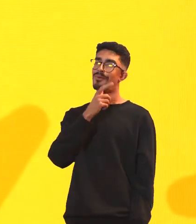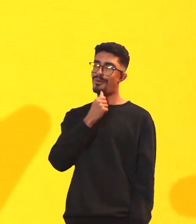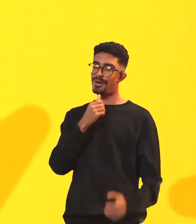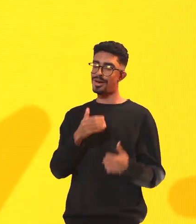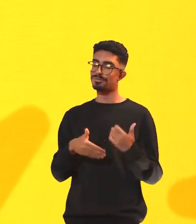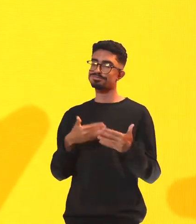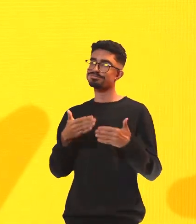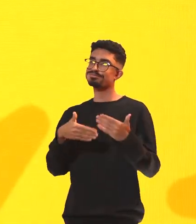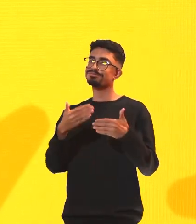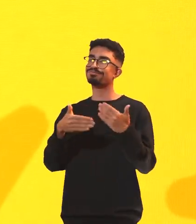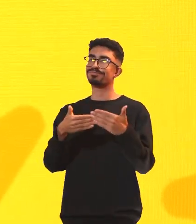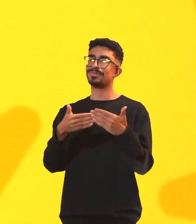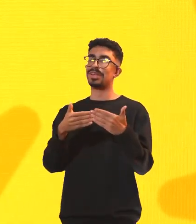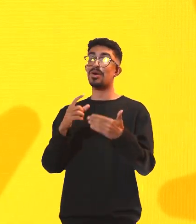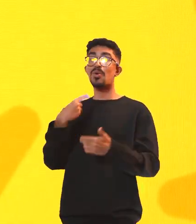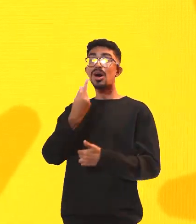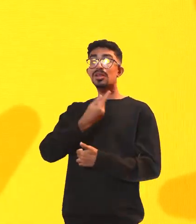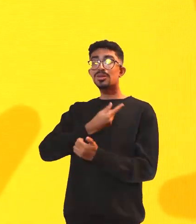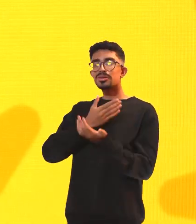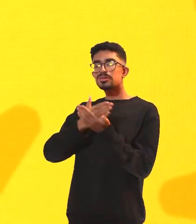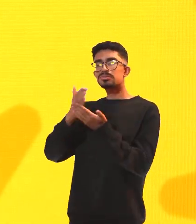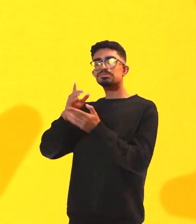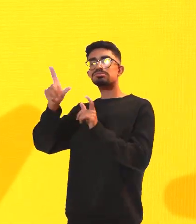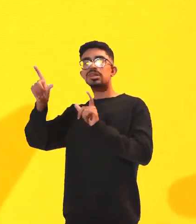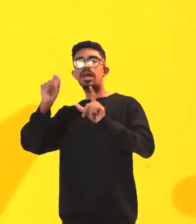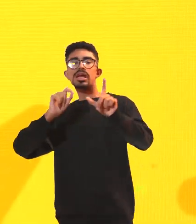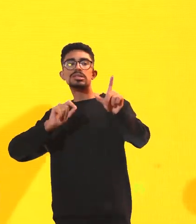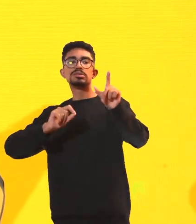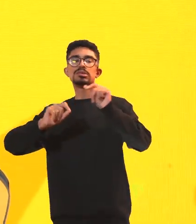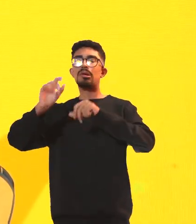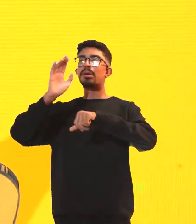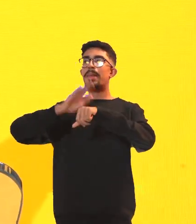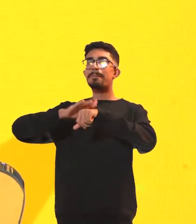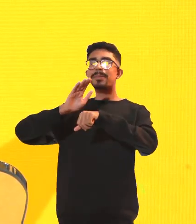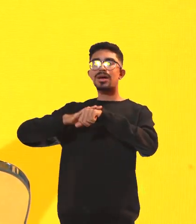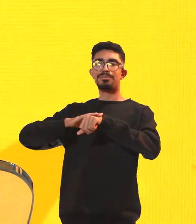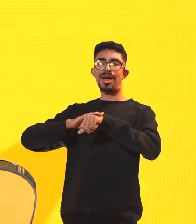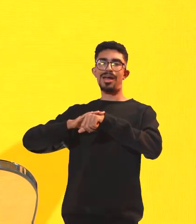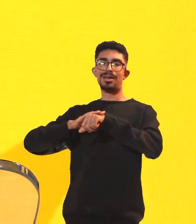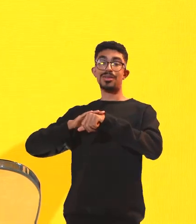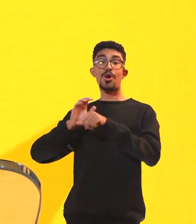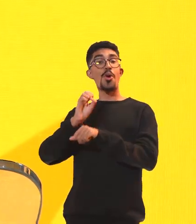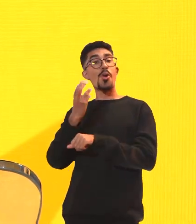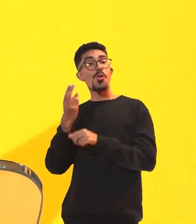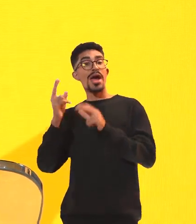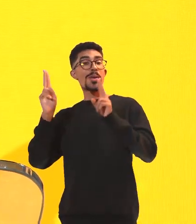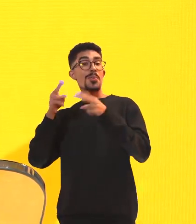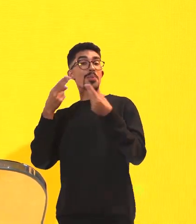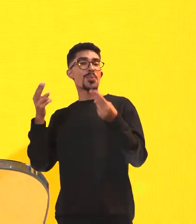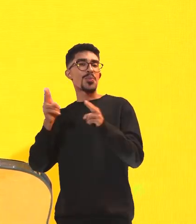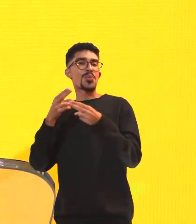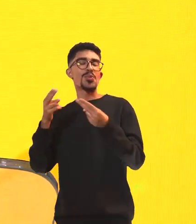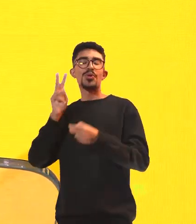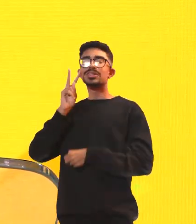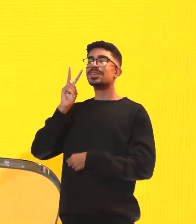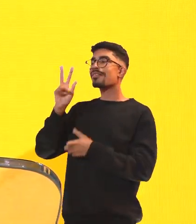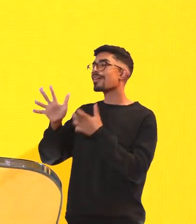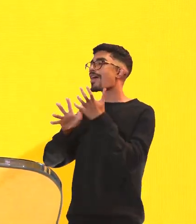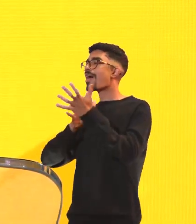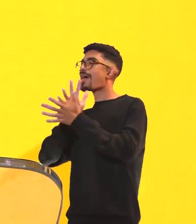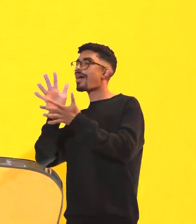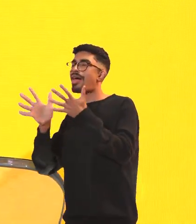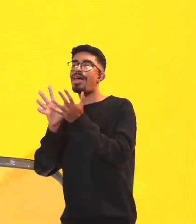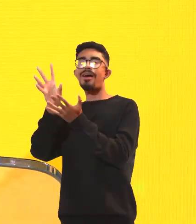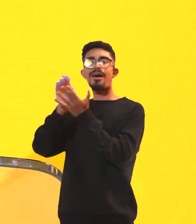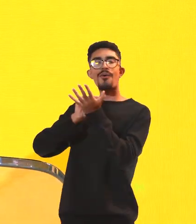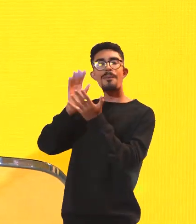É pouco a pouco, quando a gente começa a andar com algumas pessoas, a ouvir algumas músicas, a assistir algumas coisas, a fazer concessões, a usar o